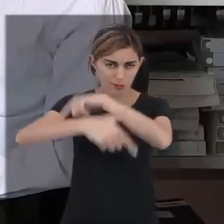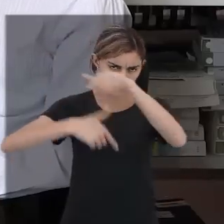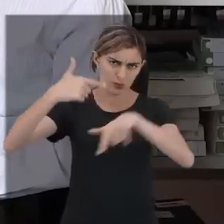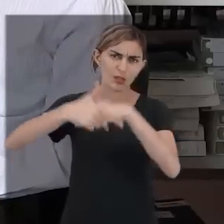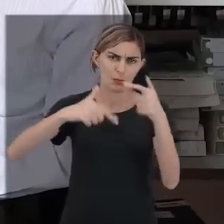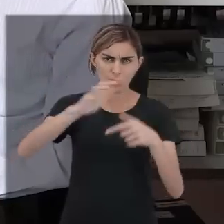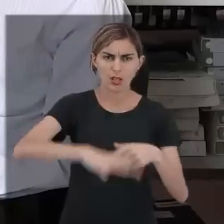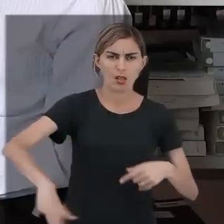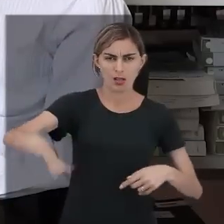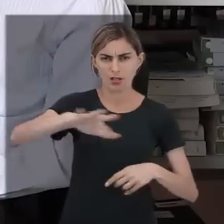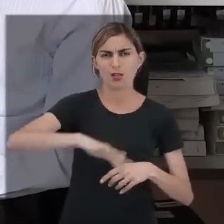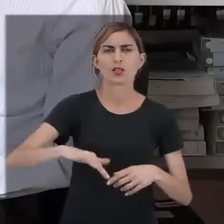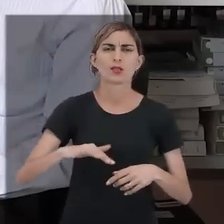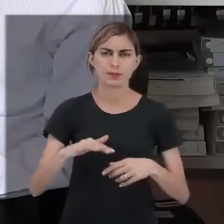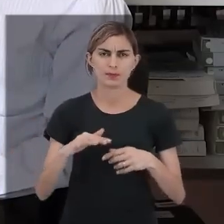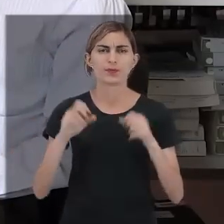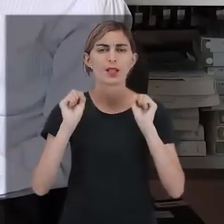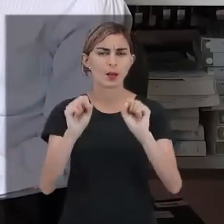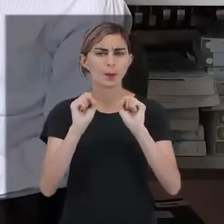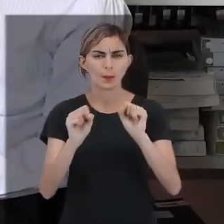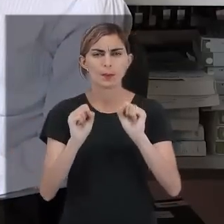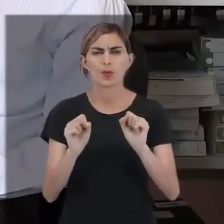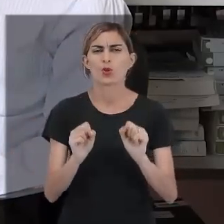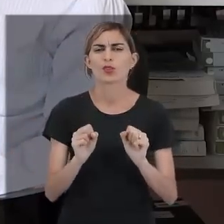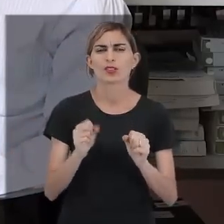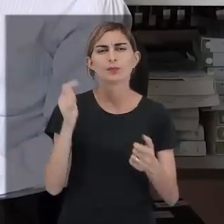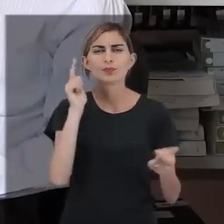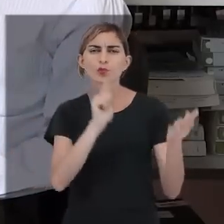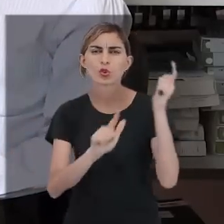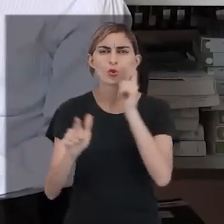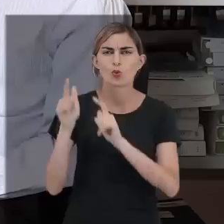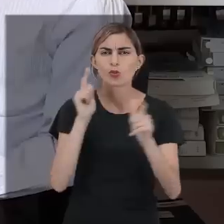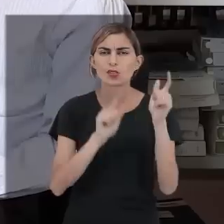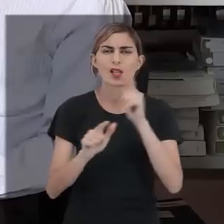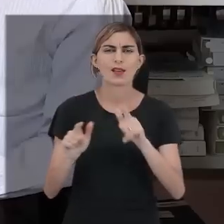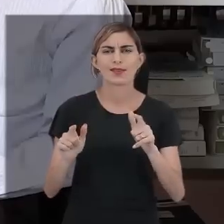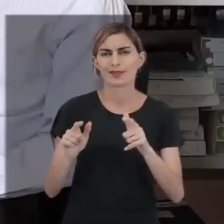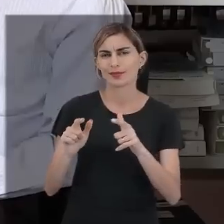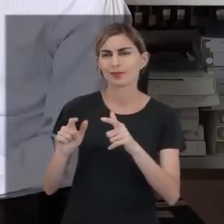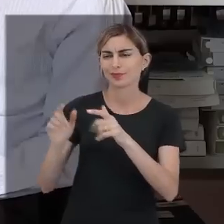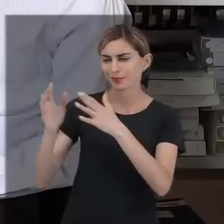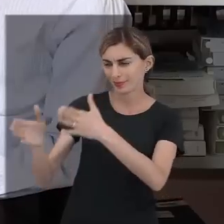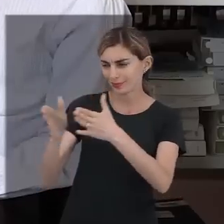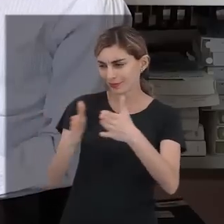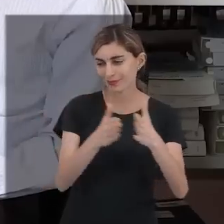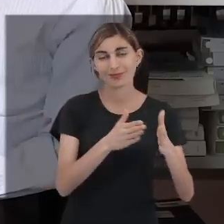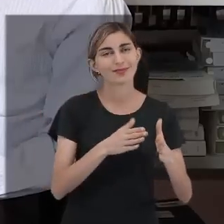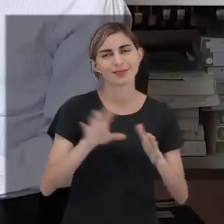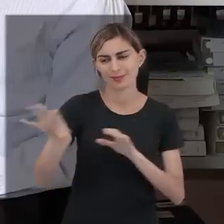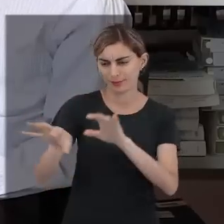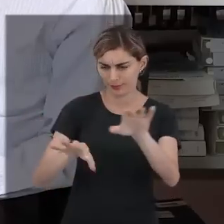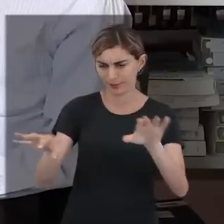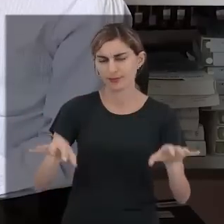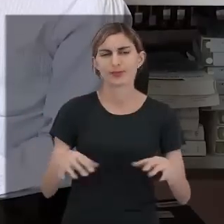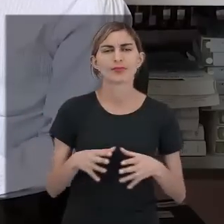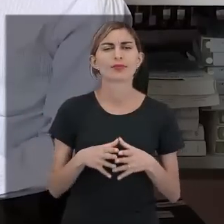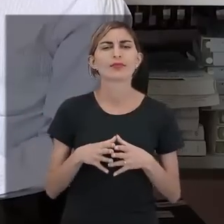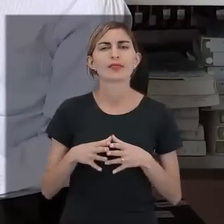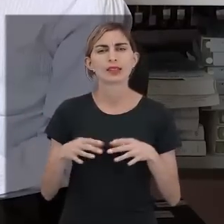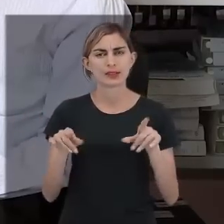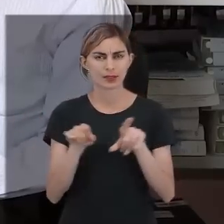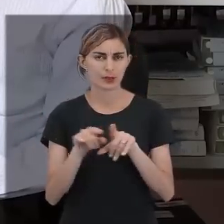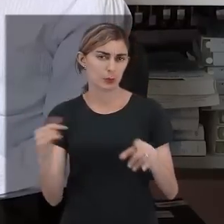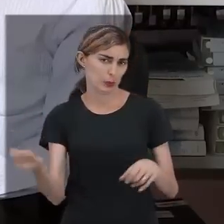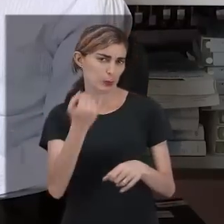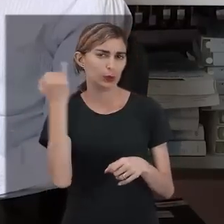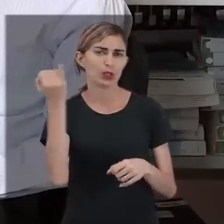essa área, né, ele consegue transitar em vários segmentos, né? Ela